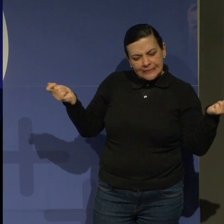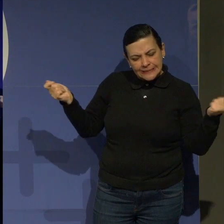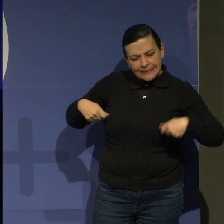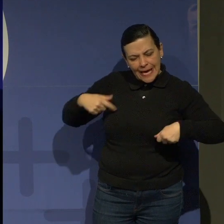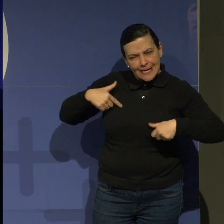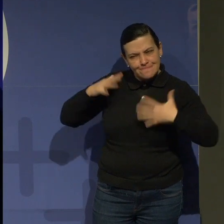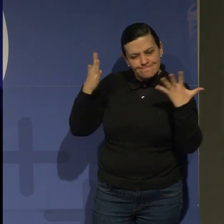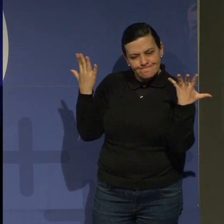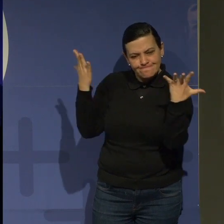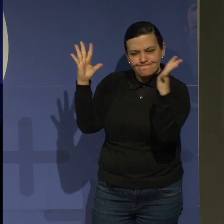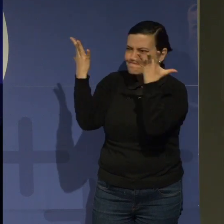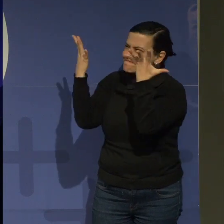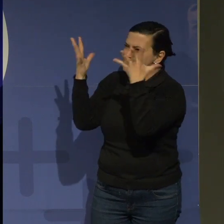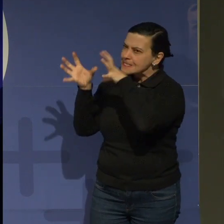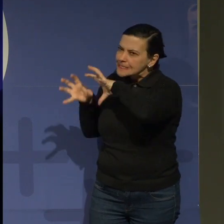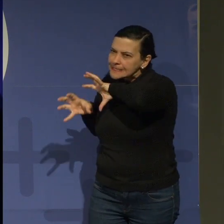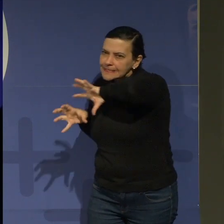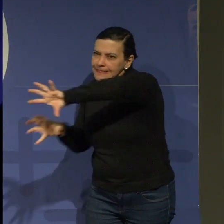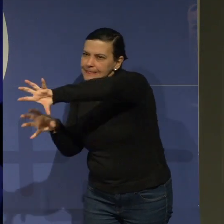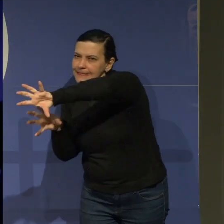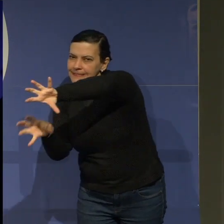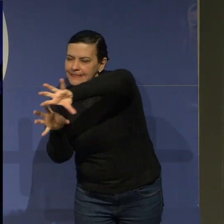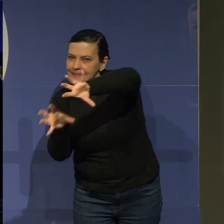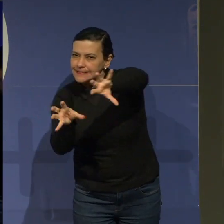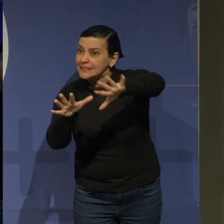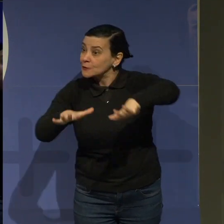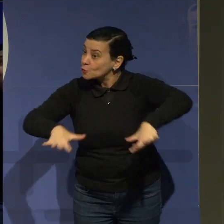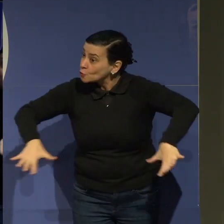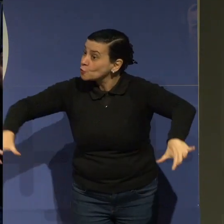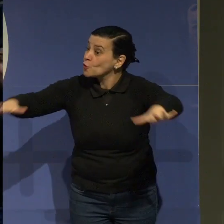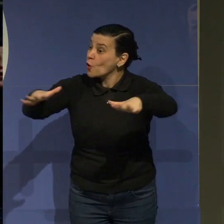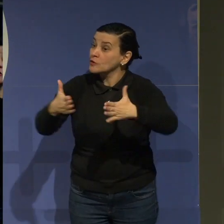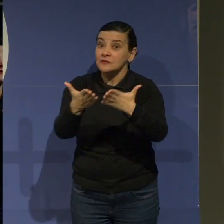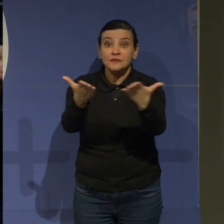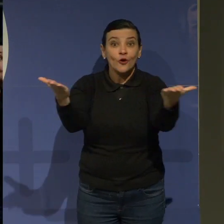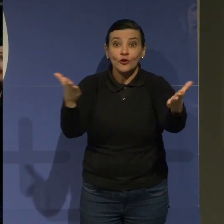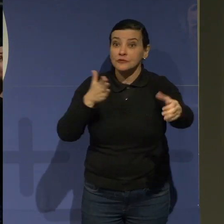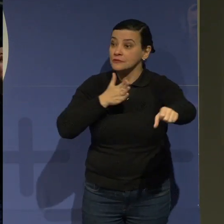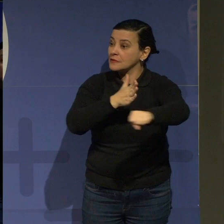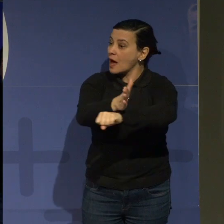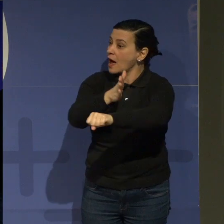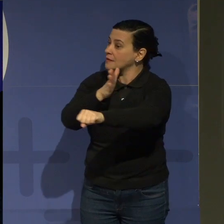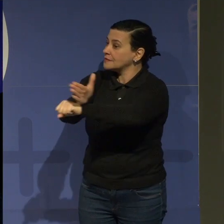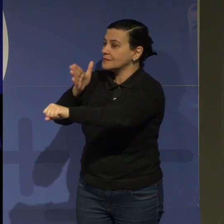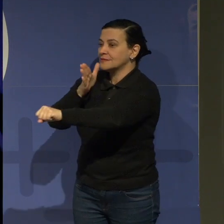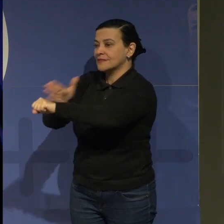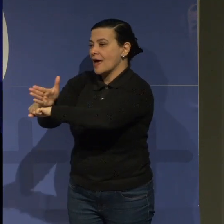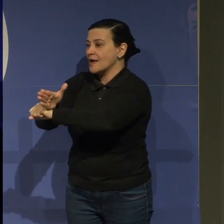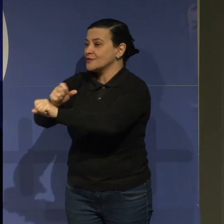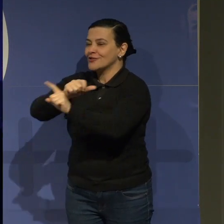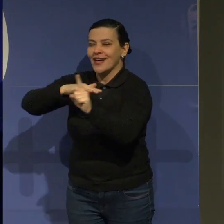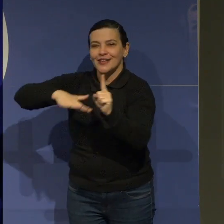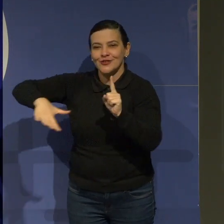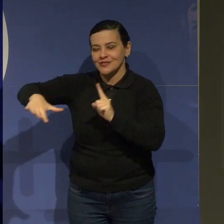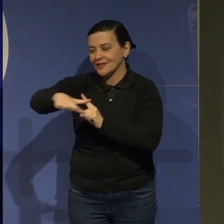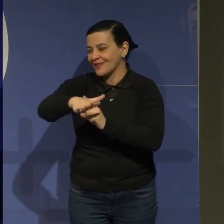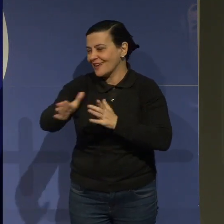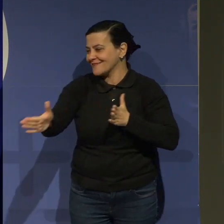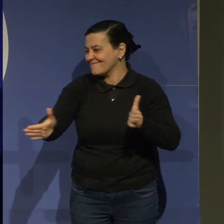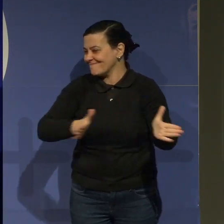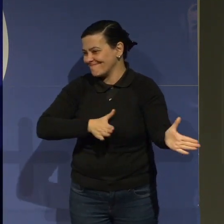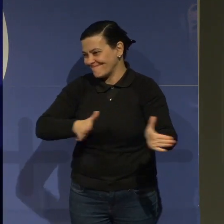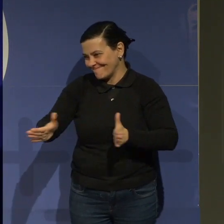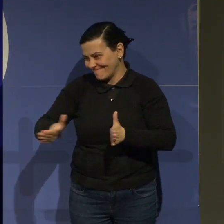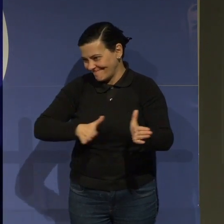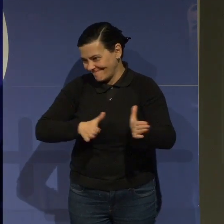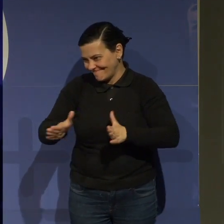no meio da ponte, para viabilizar cada vez mais acessos, para tornar a nossa sociedade mais acessível e